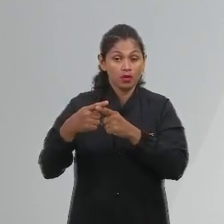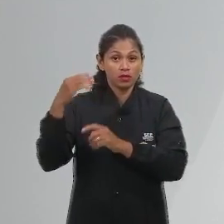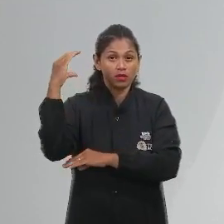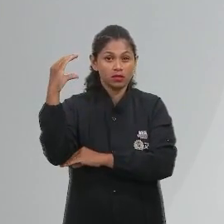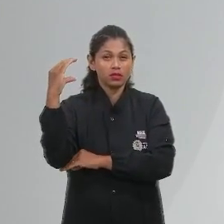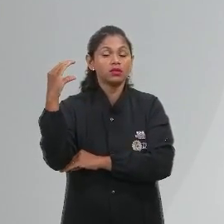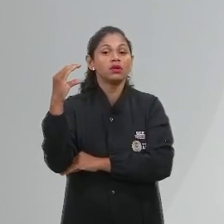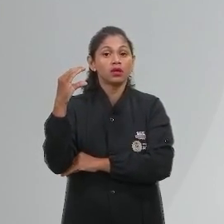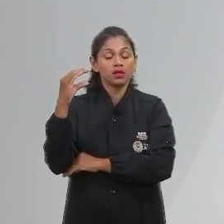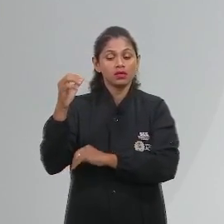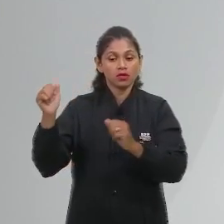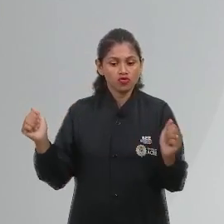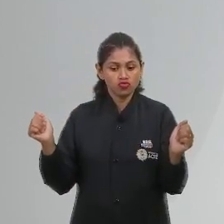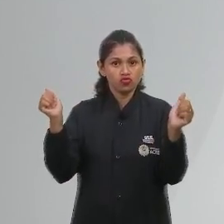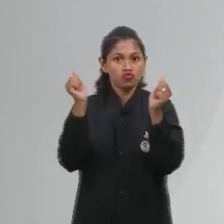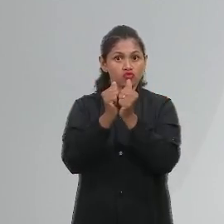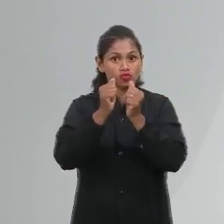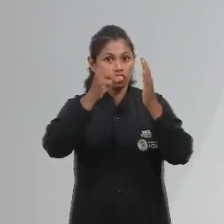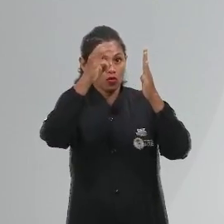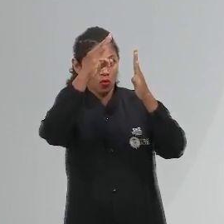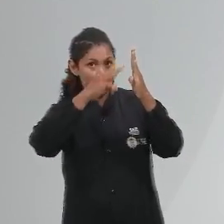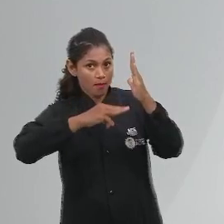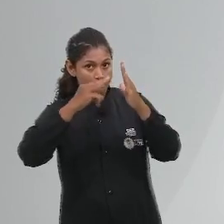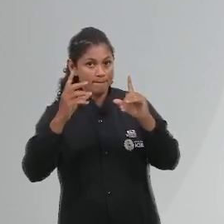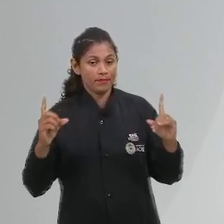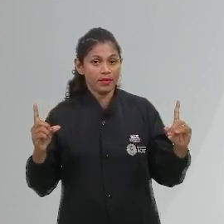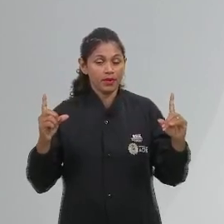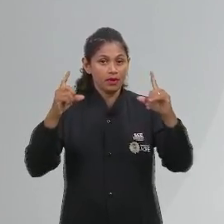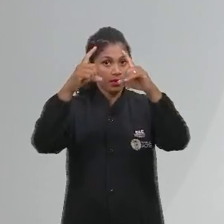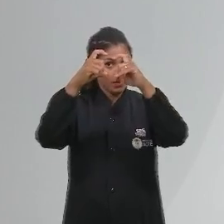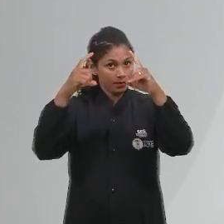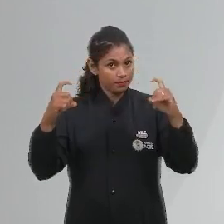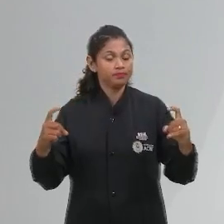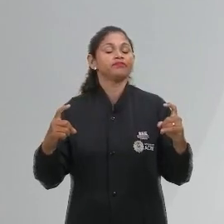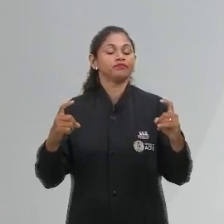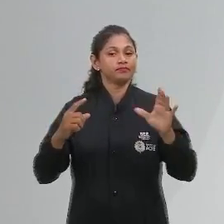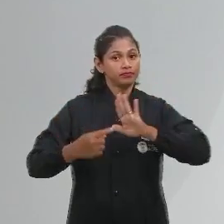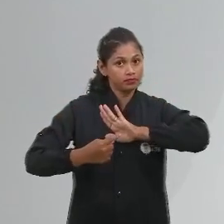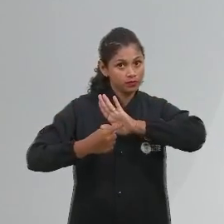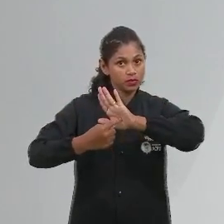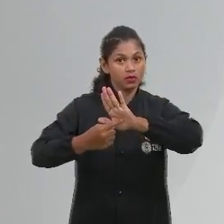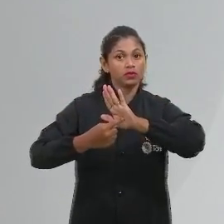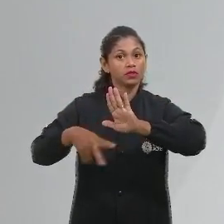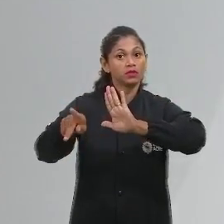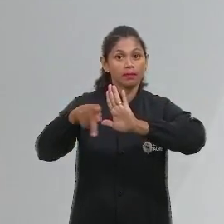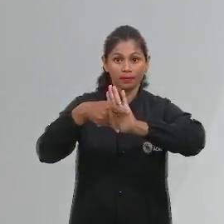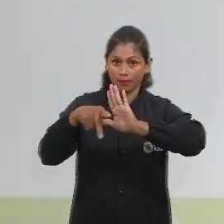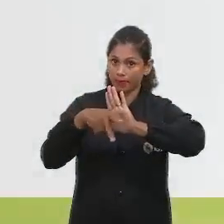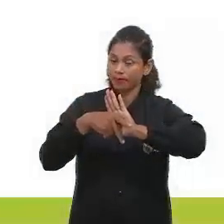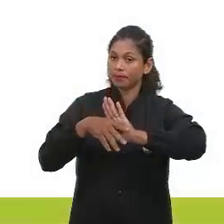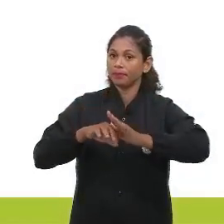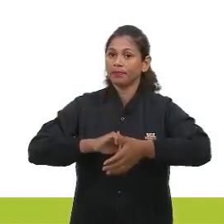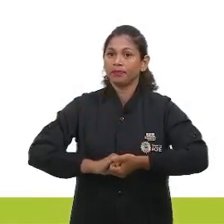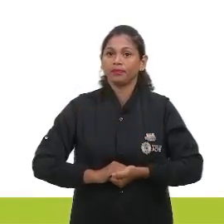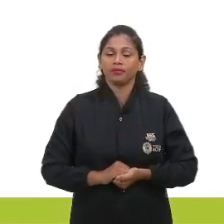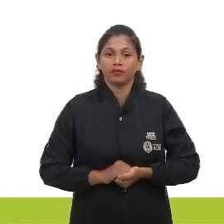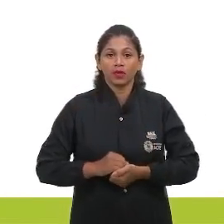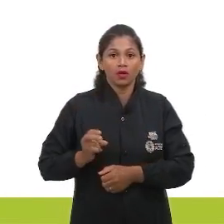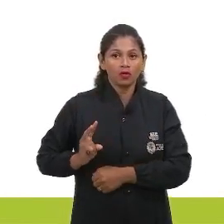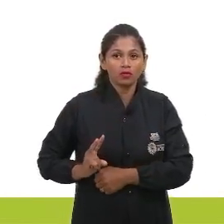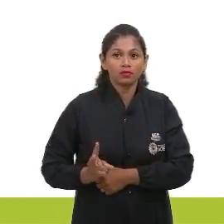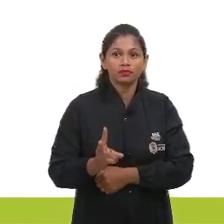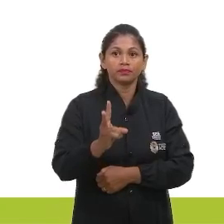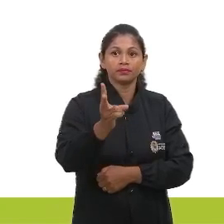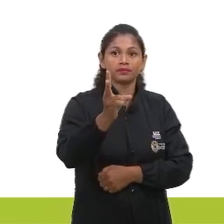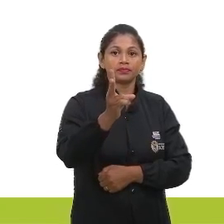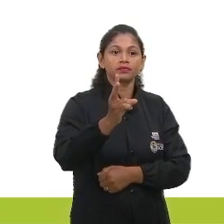seu método científico, apresenta essa peculiaridade. Mas vamos avançar nas